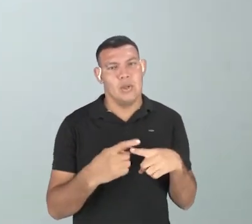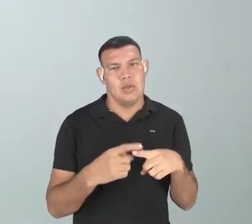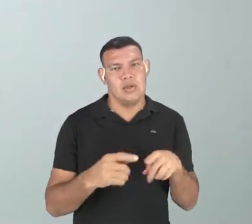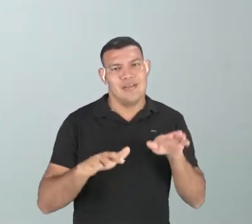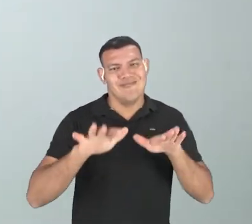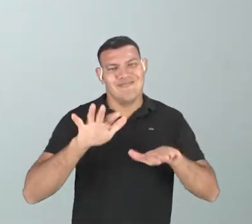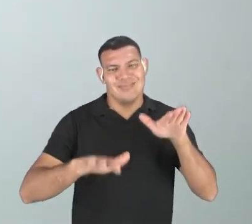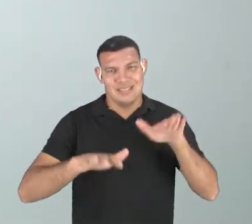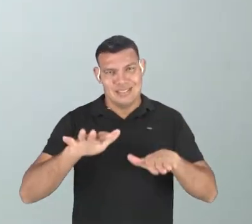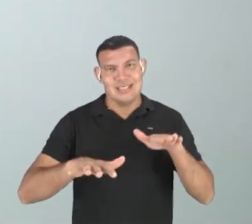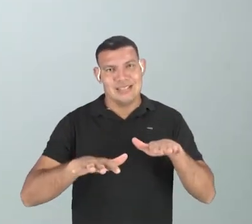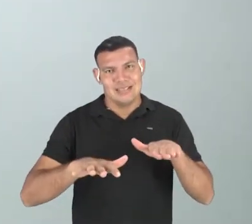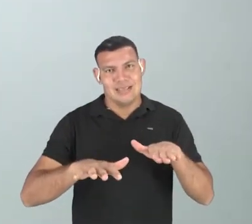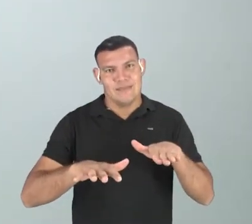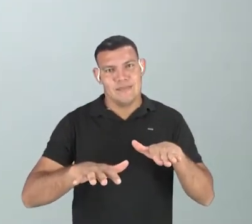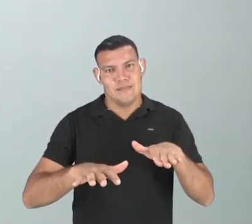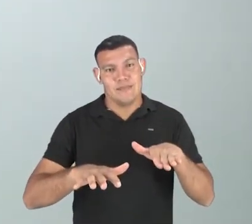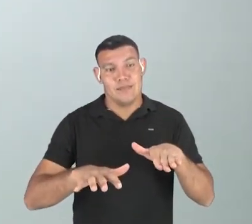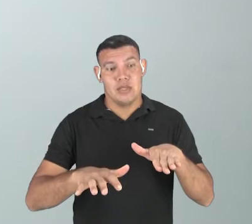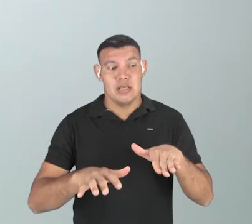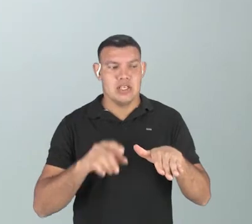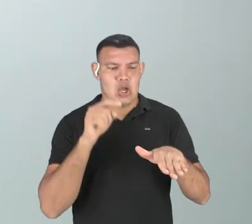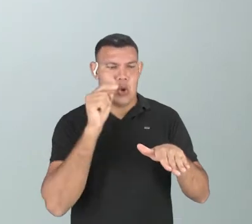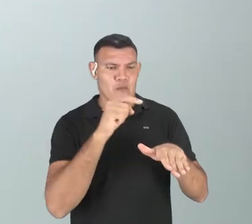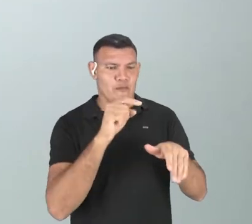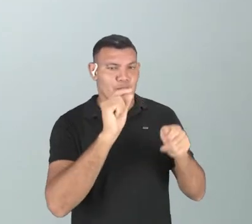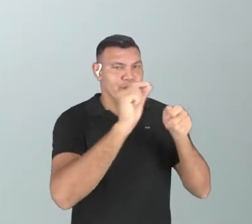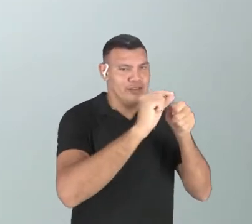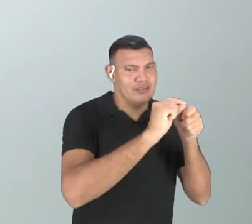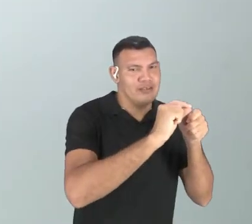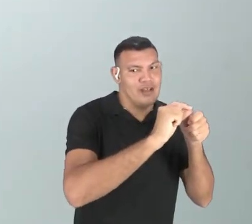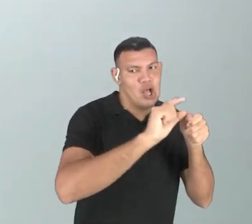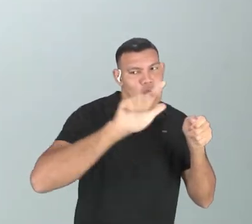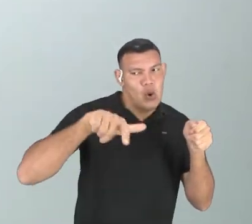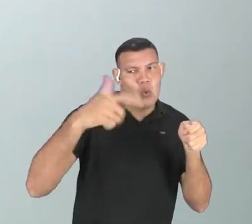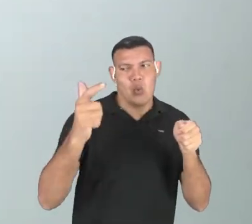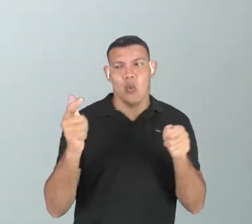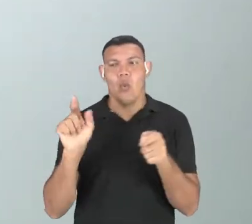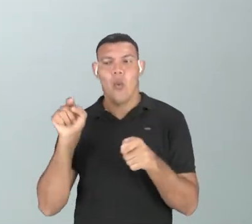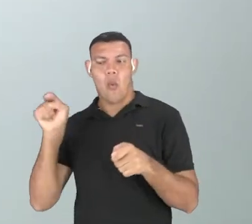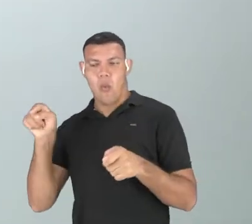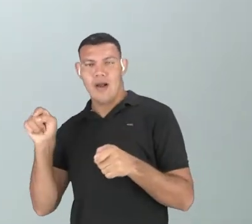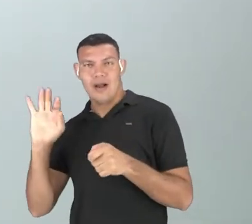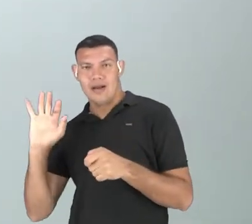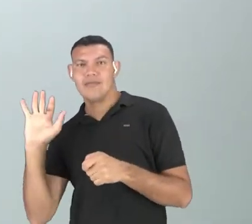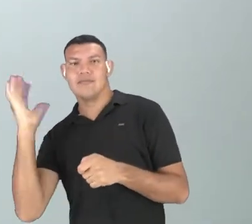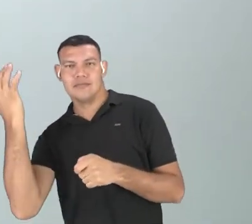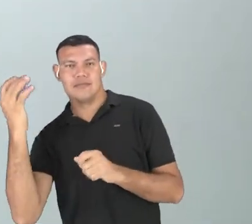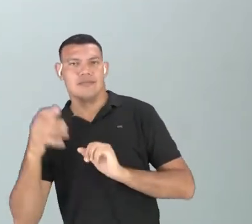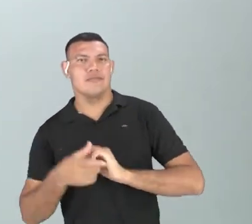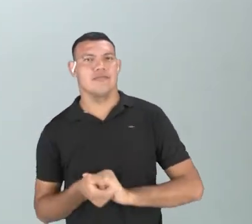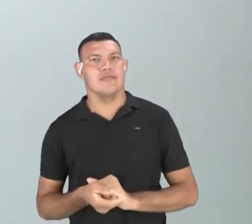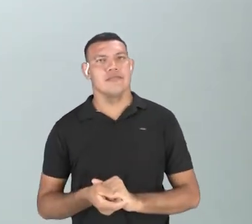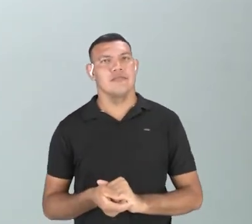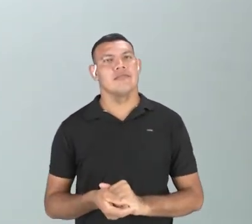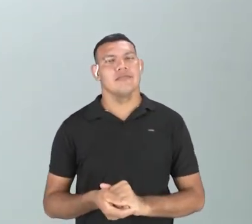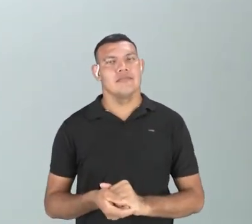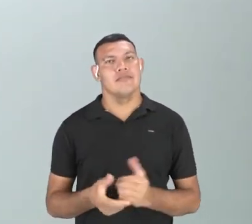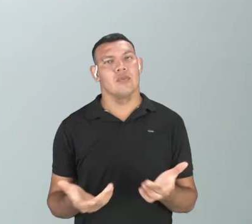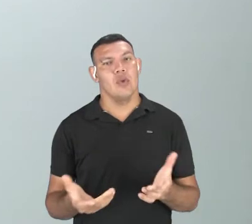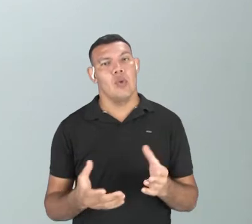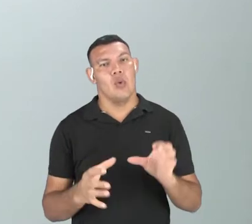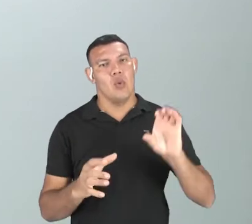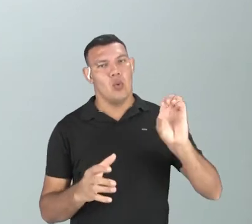nós vamos ao cinema. Se uma acontecer, a outra vai acontecer naturalmente. Mas observem, a condição vai estar sempre ali